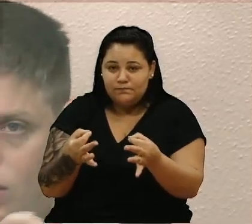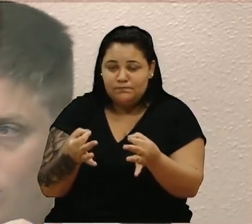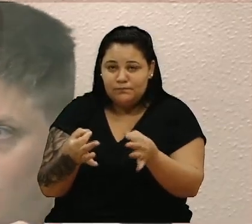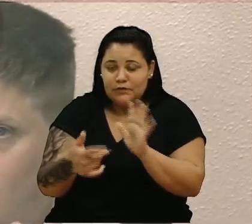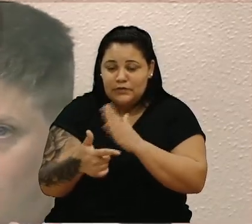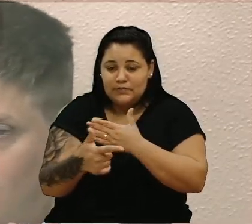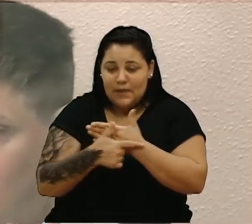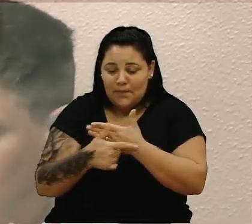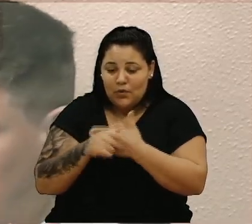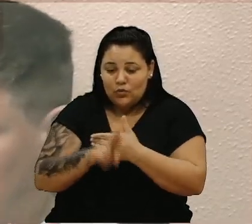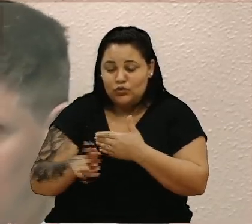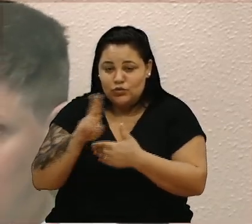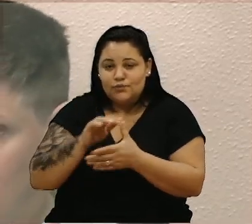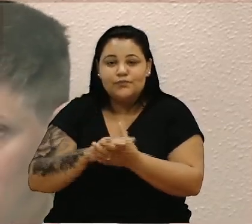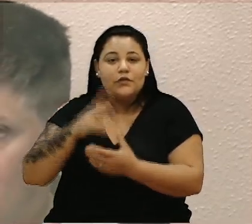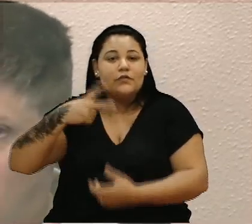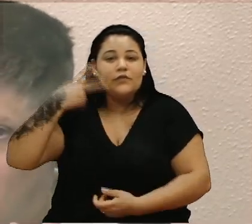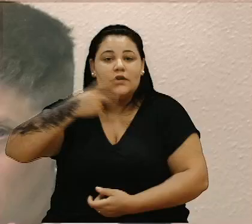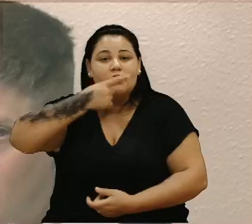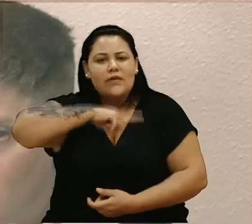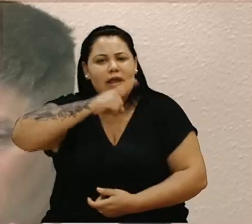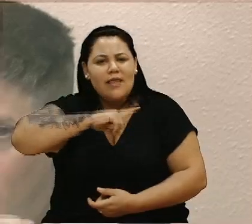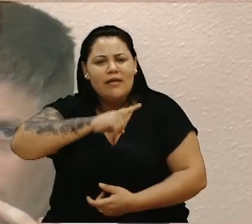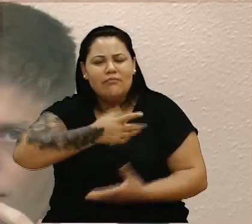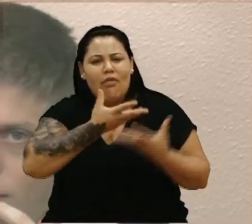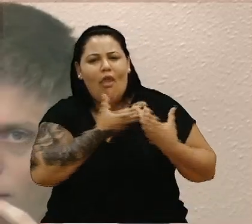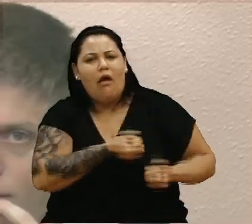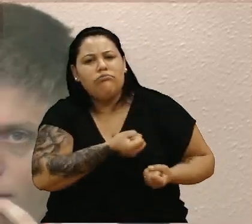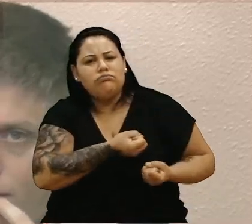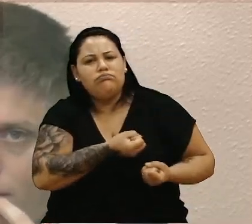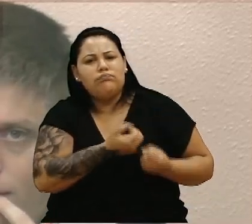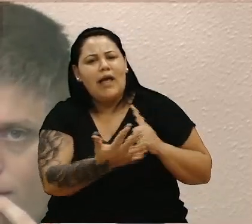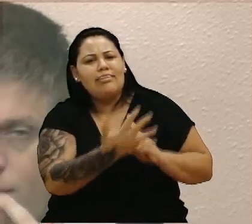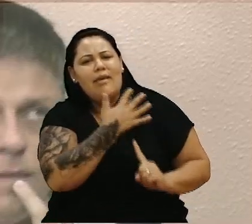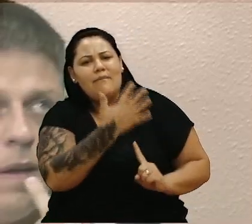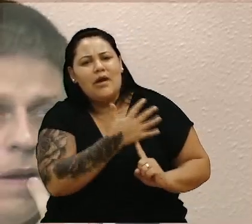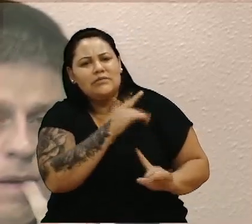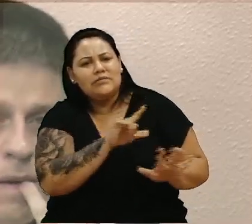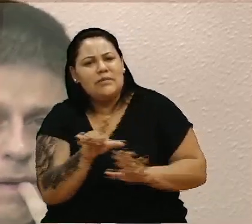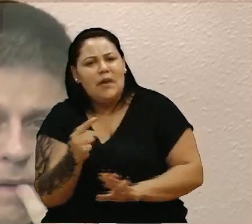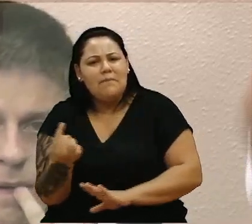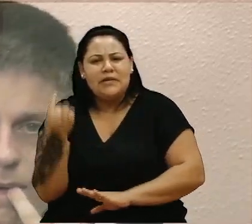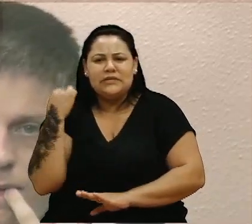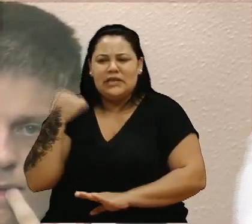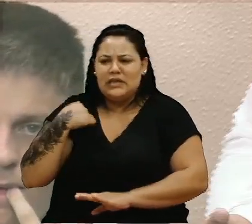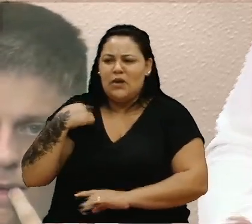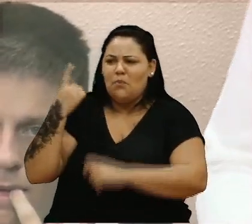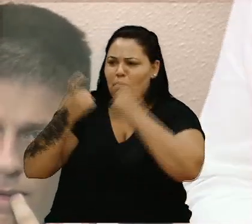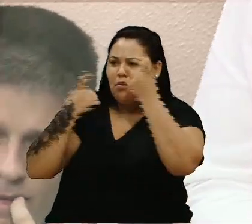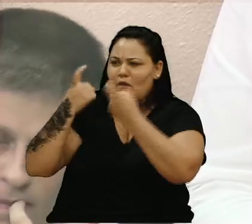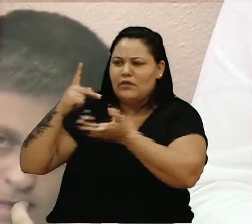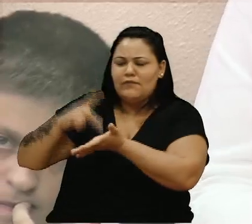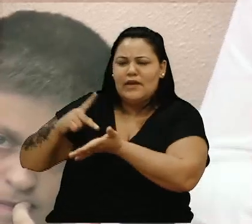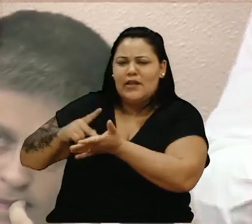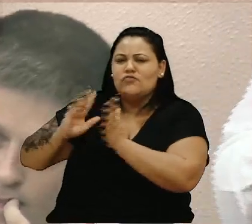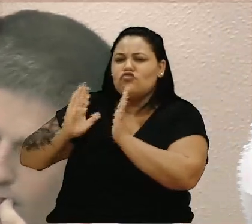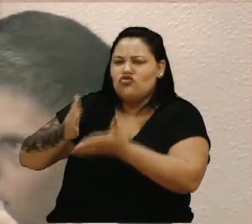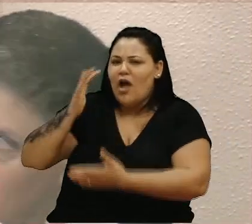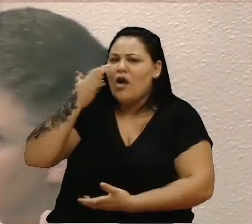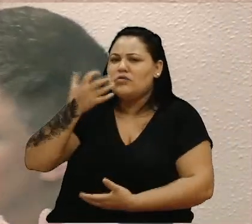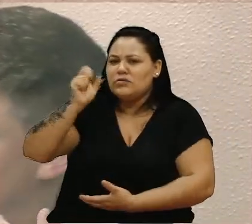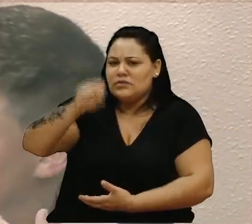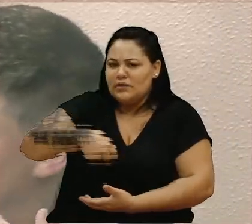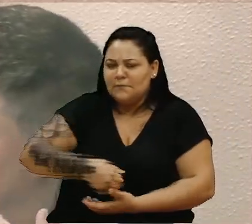E o vereador Caleb me trouxe uma demanda a semana passada que me deixou preocupado, porque isso já aconteceu em outros momentos. E do